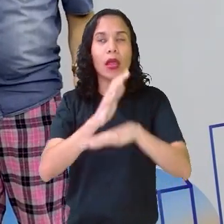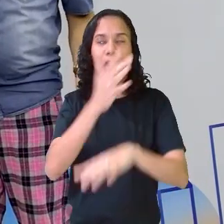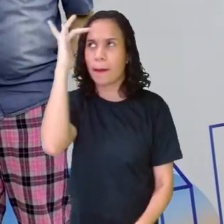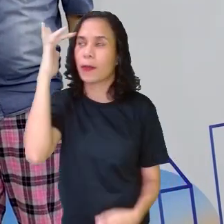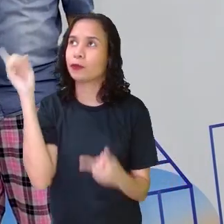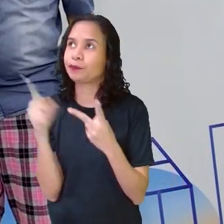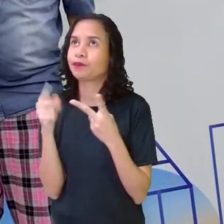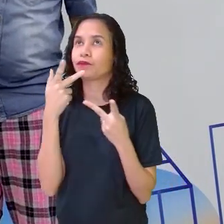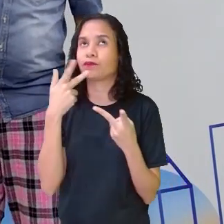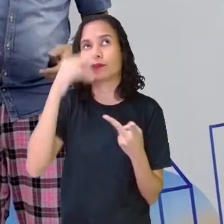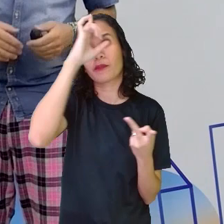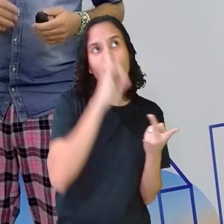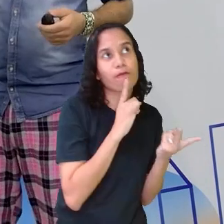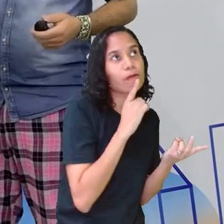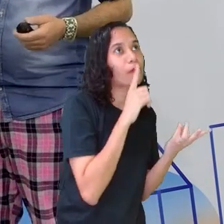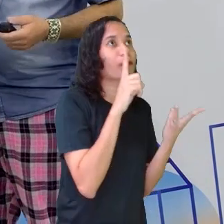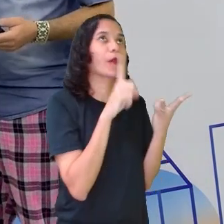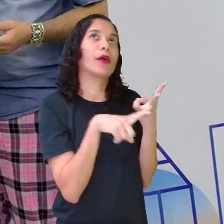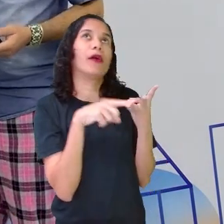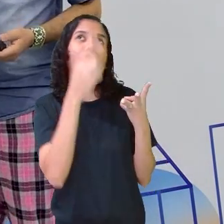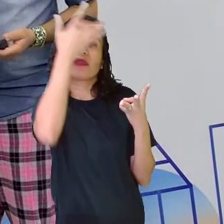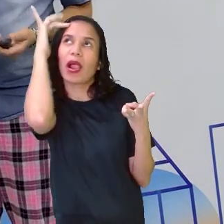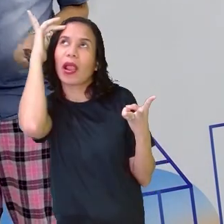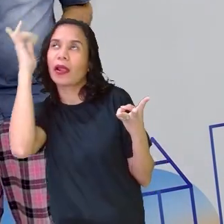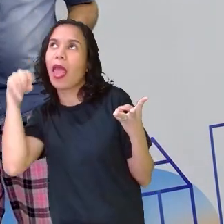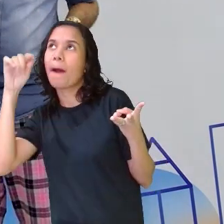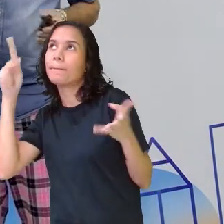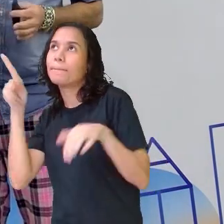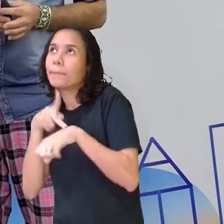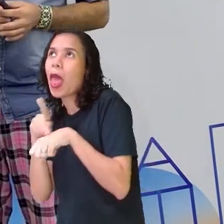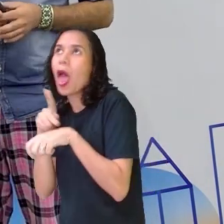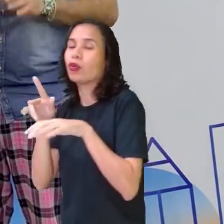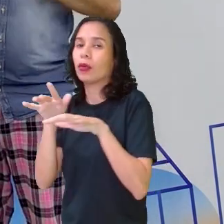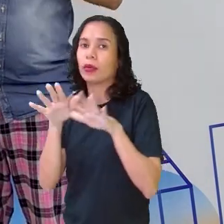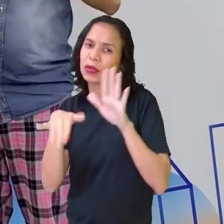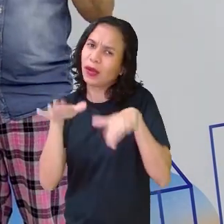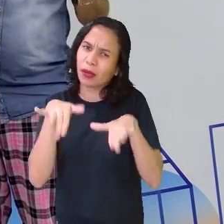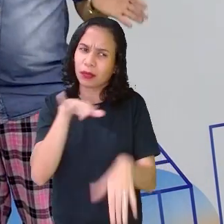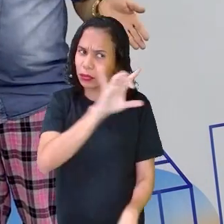que o cabelo é loiro, outros dizem que o cabelo é negro,